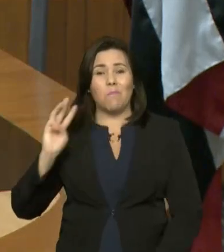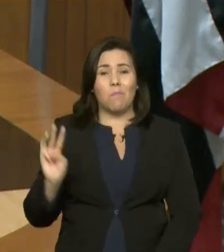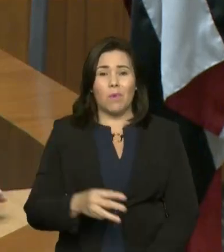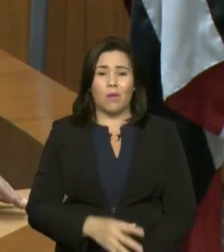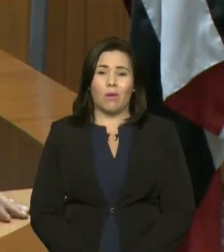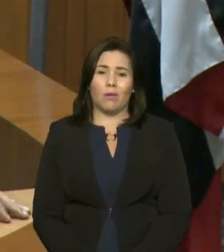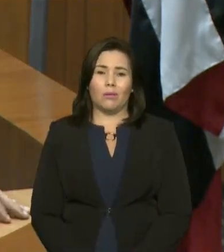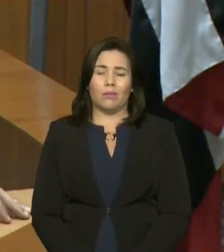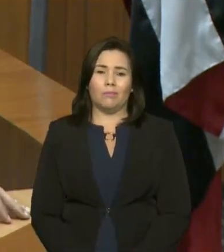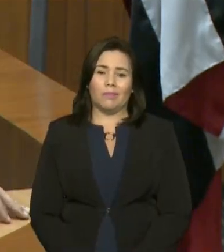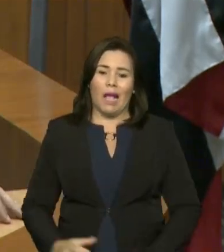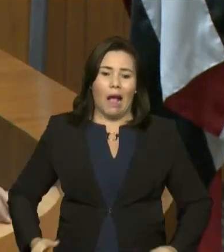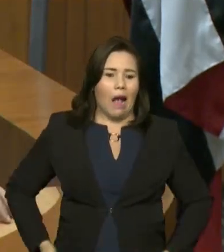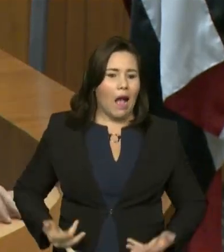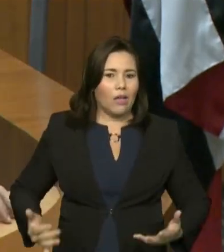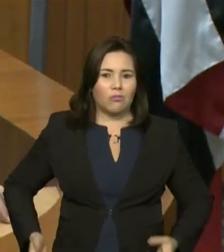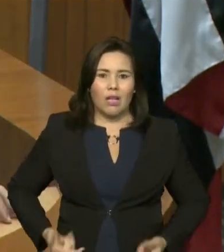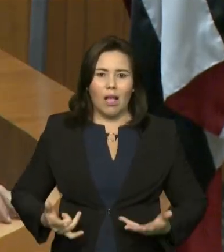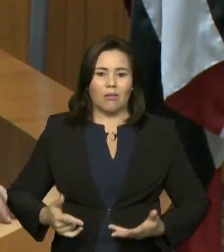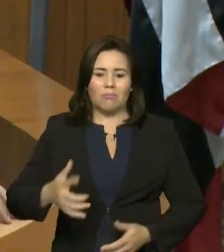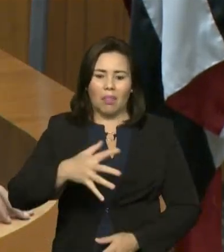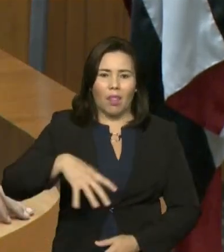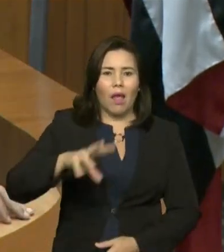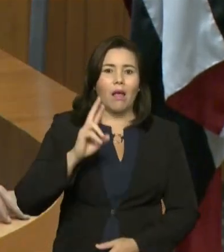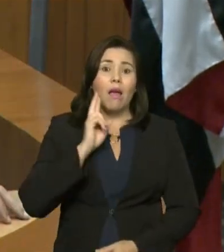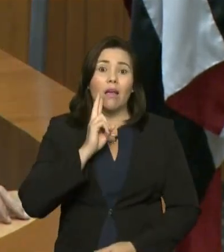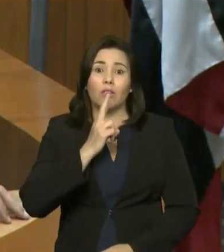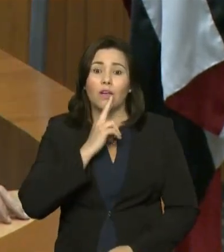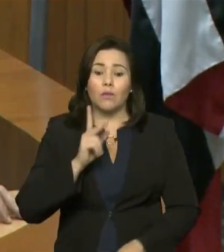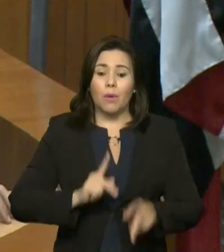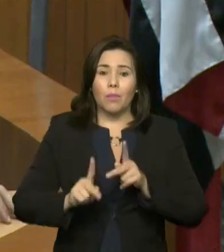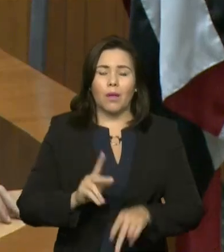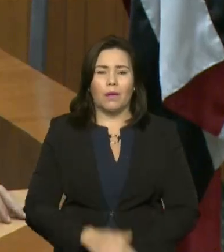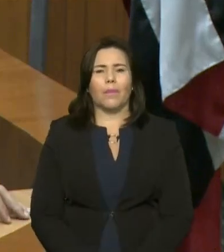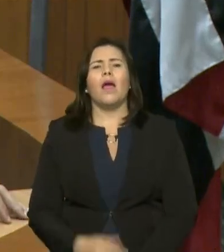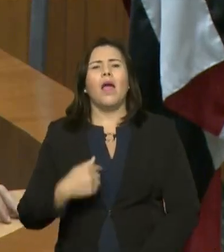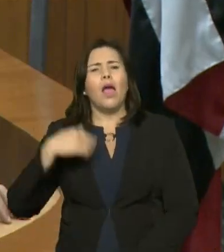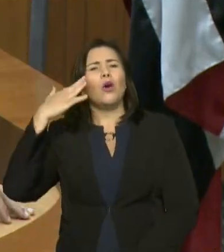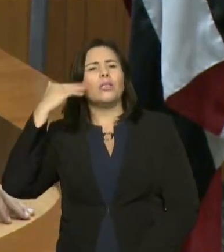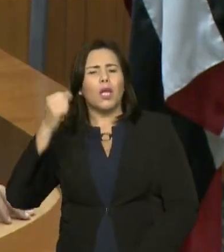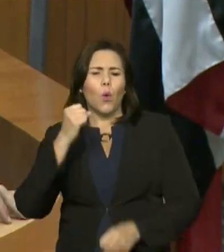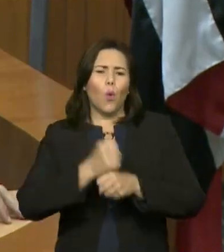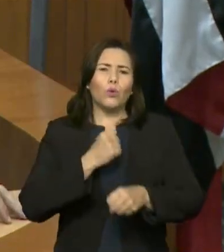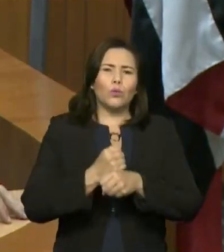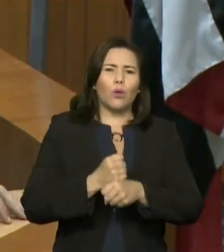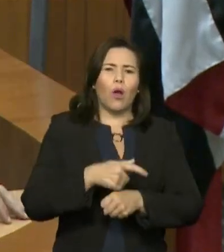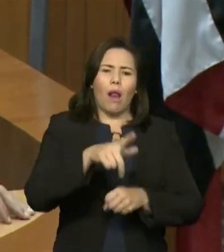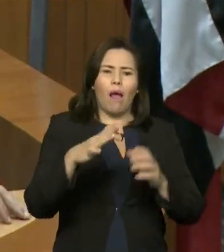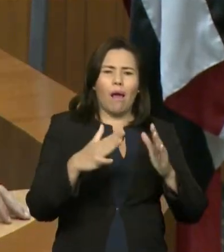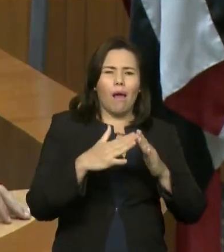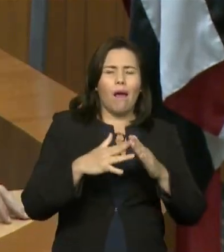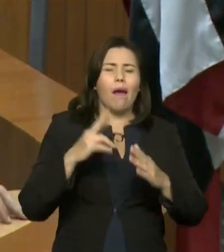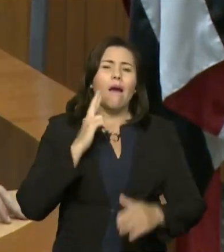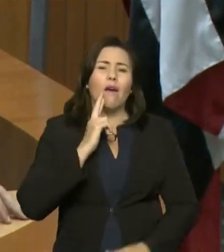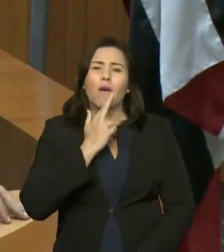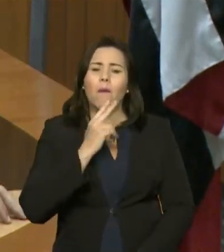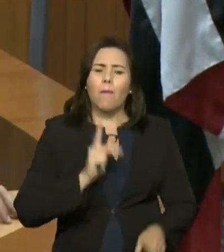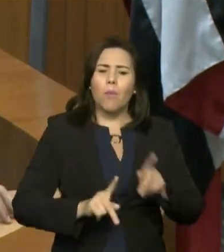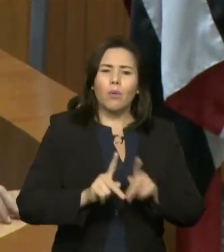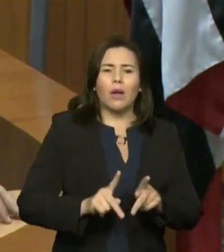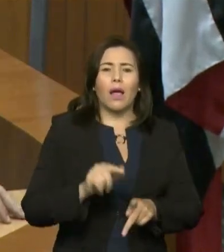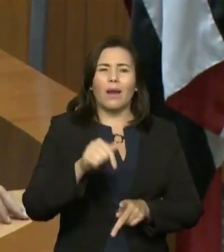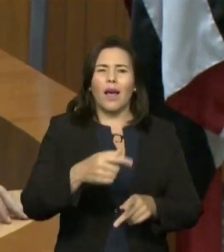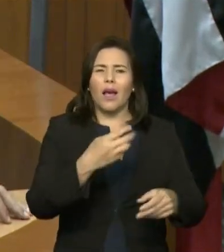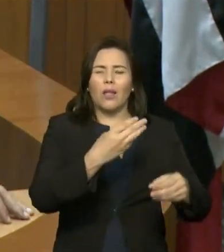Christopher, às vezes eles colocam no interior e tira aquele comércio todo que existia naquela refeiçãozinha